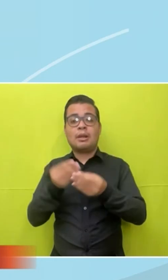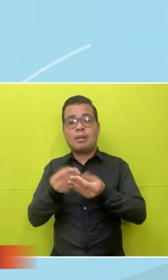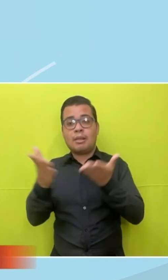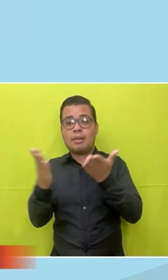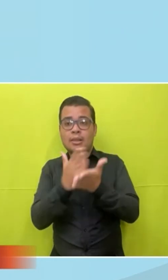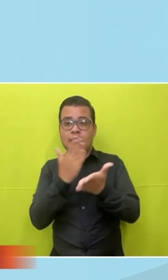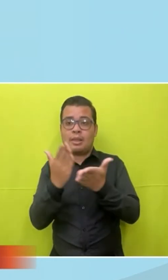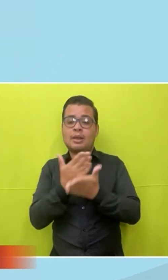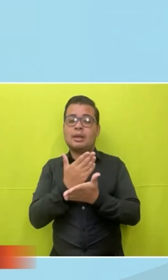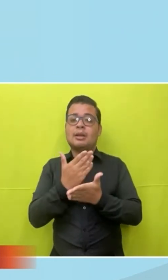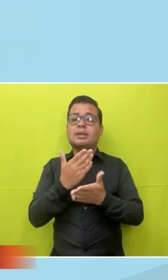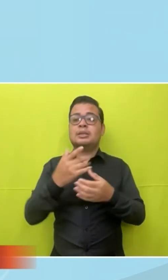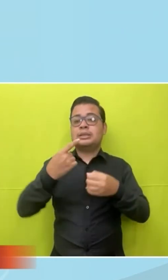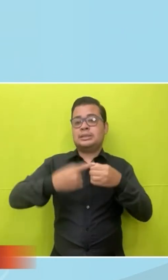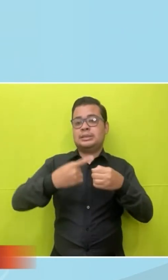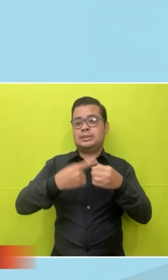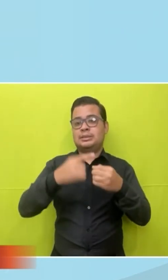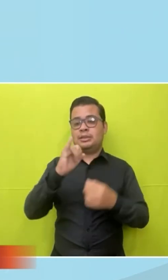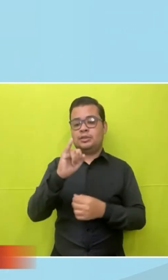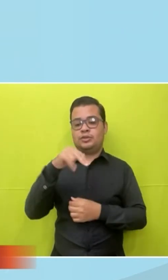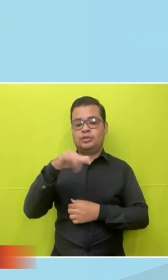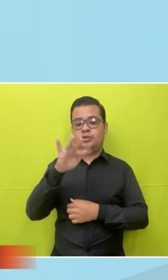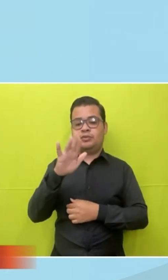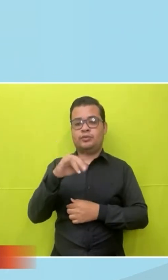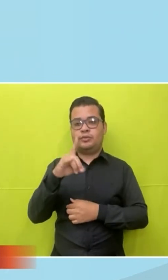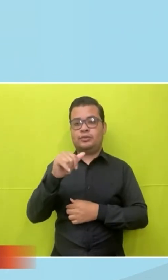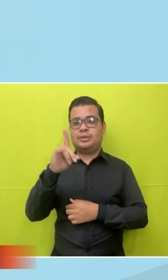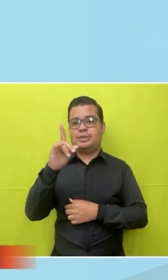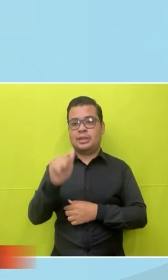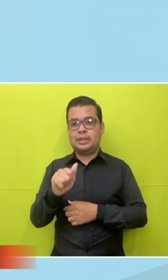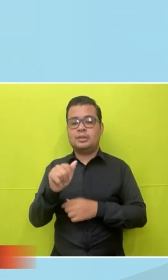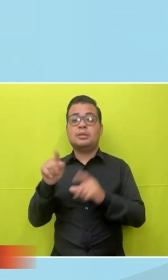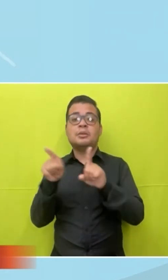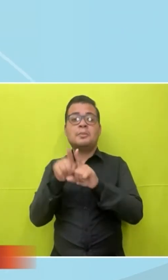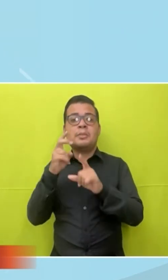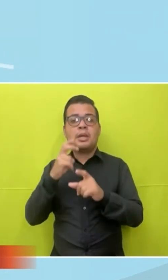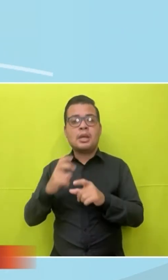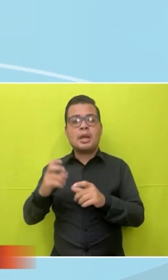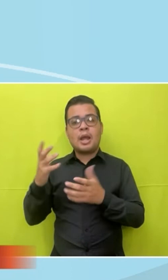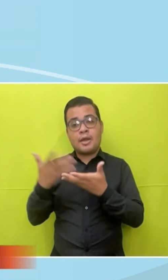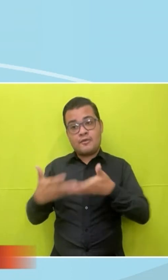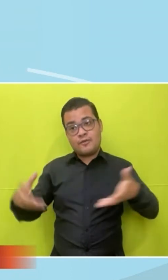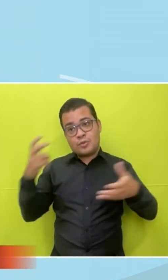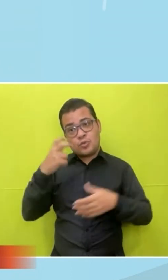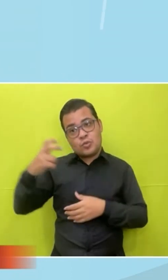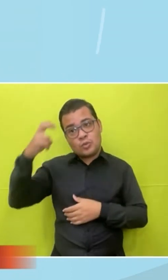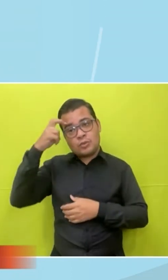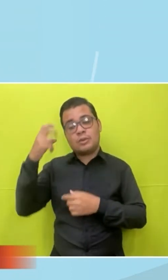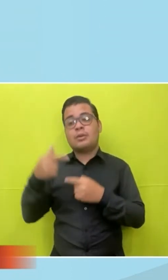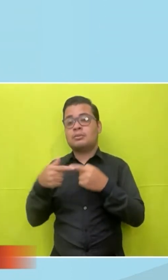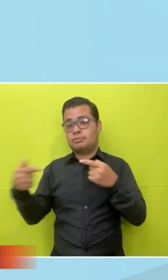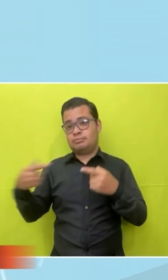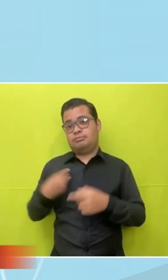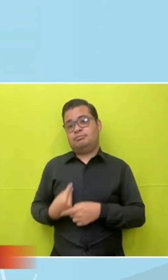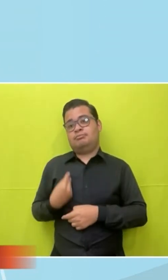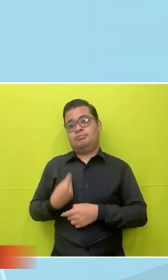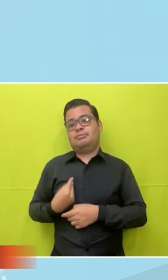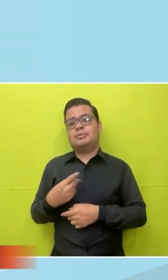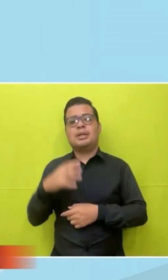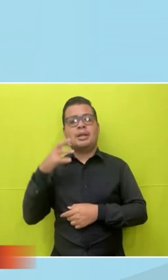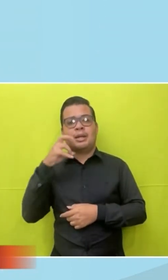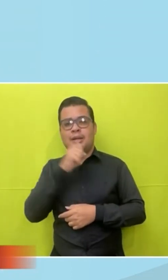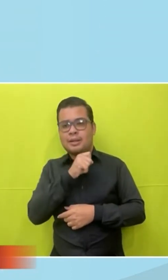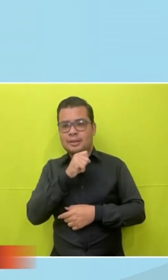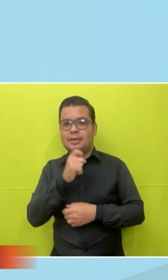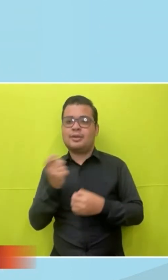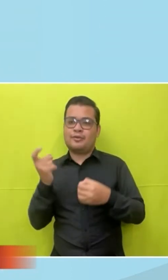Cidade Infundada. Também tem outras dicas de eventos culturais ocorrendo nessa semana. Fica com a gente e, rapidinho,